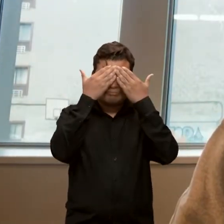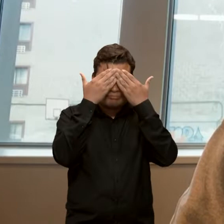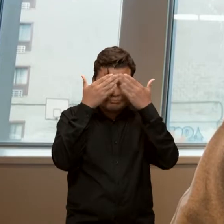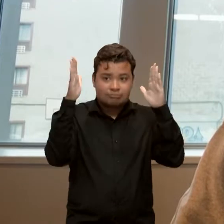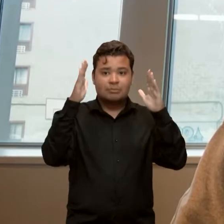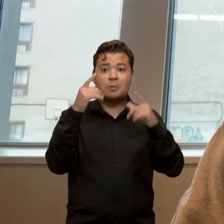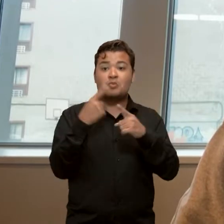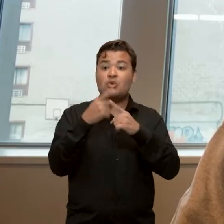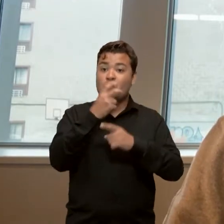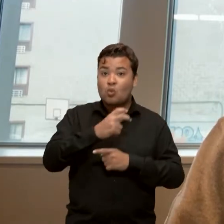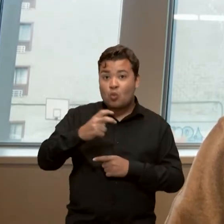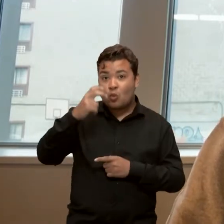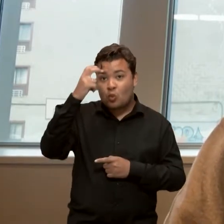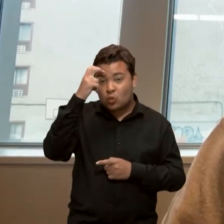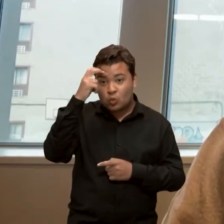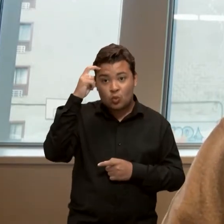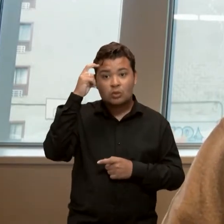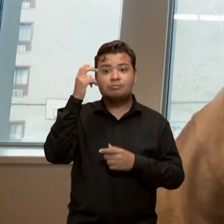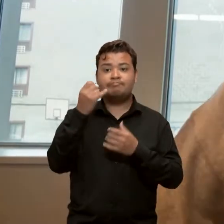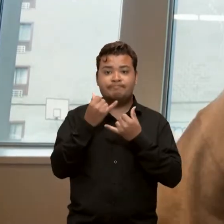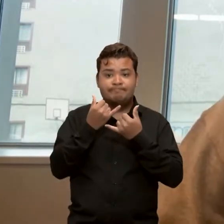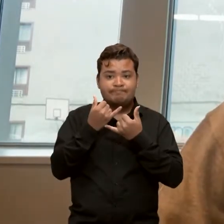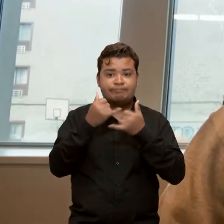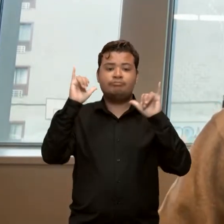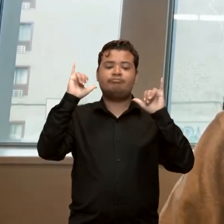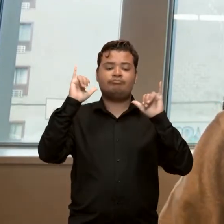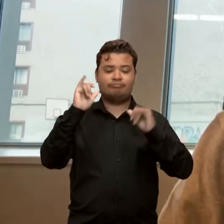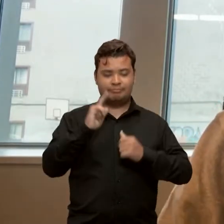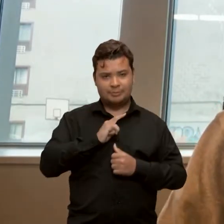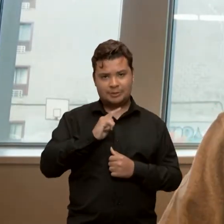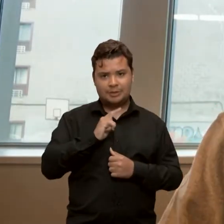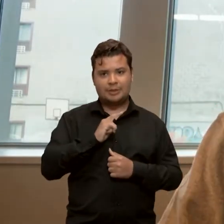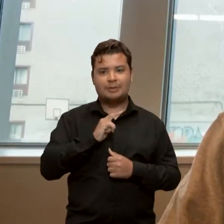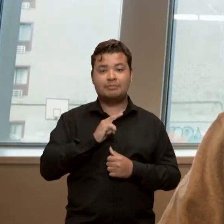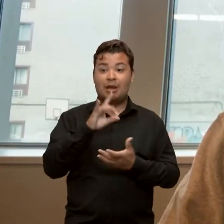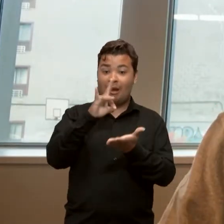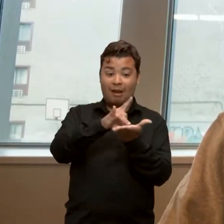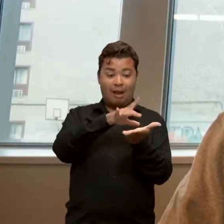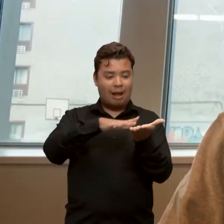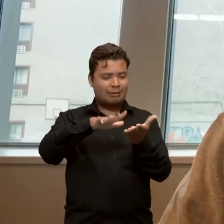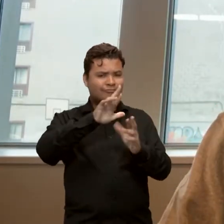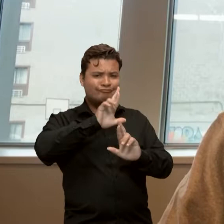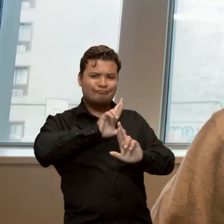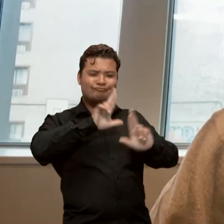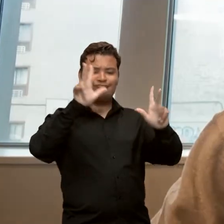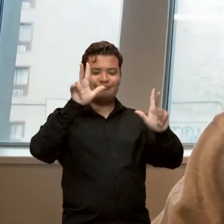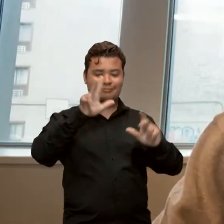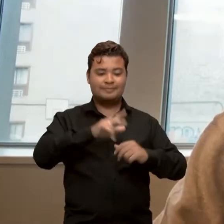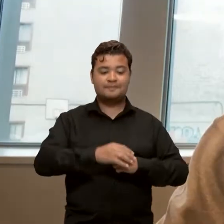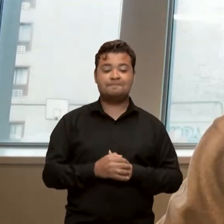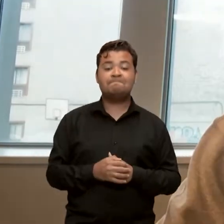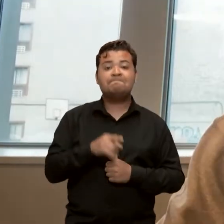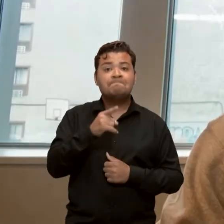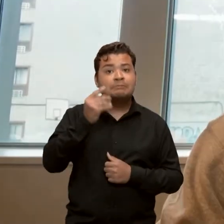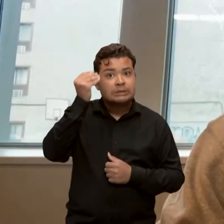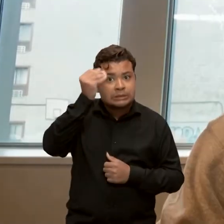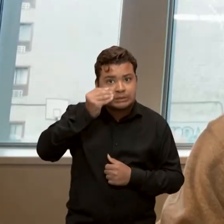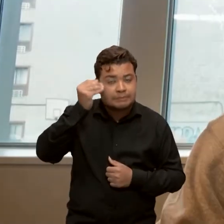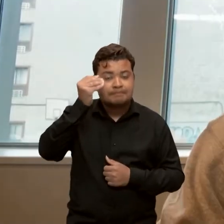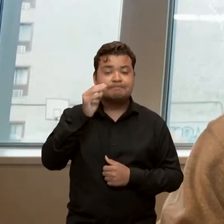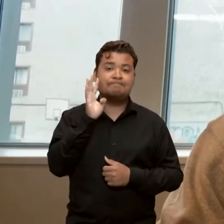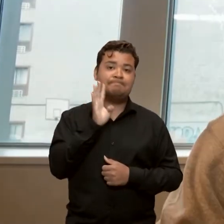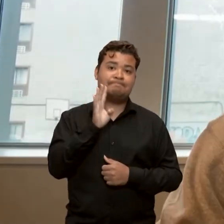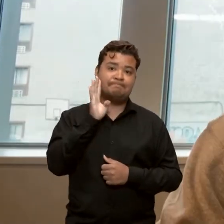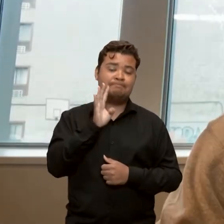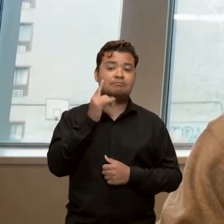diferença de realidades. Então, está sendo assim, uma experiência muito interessante até aqui,